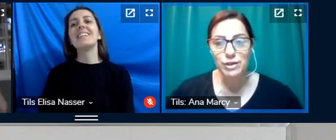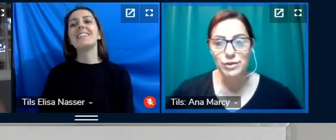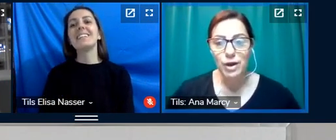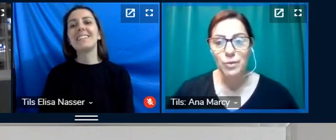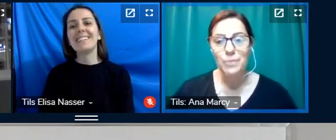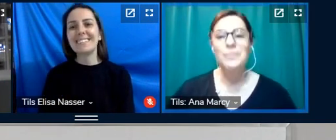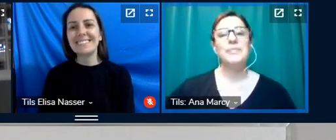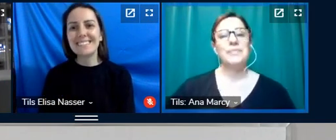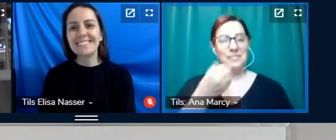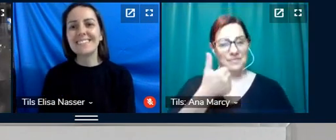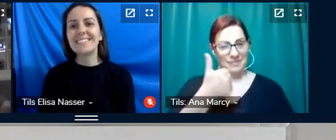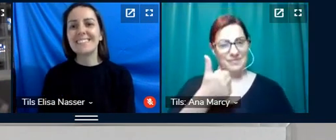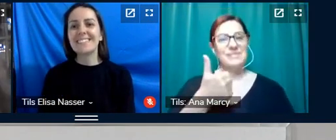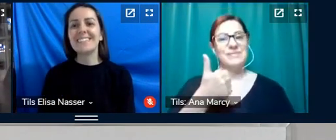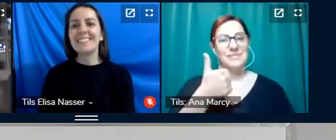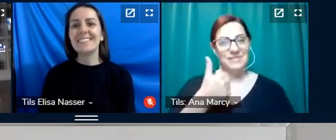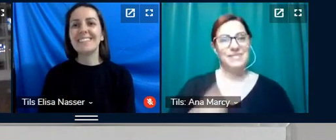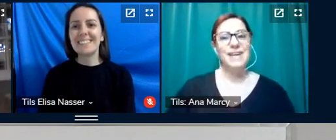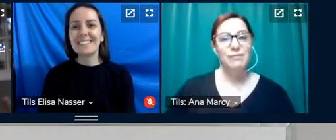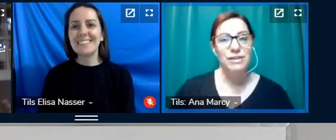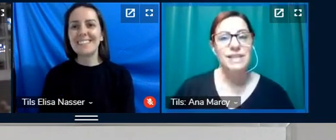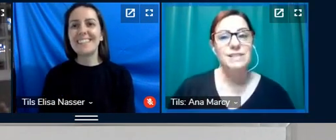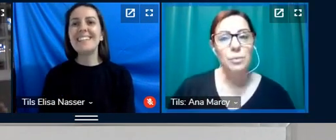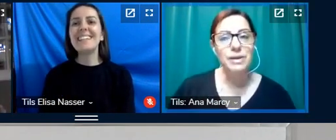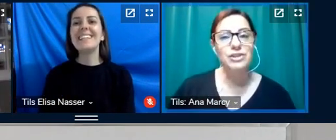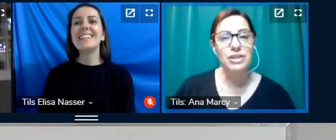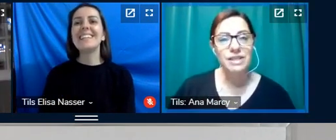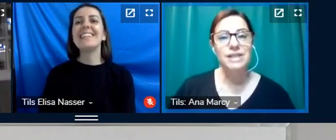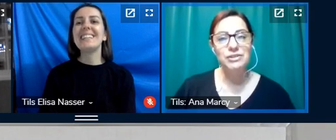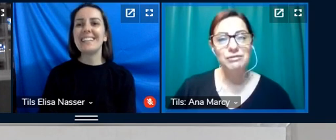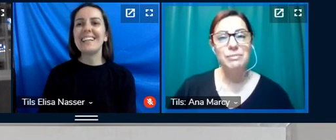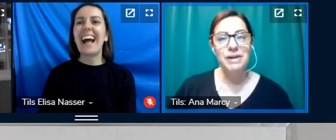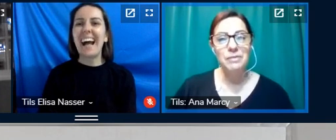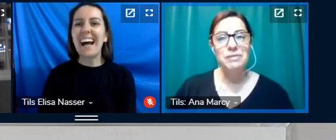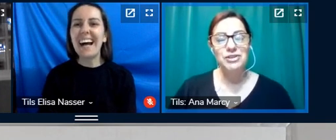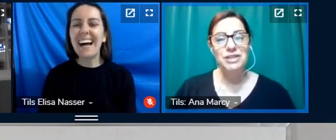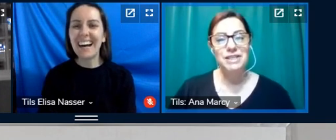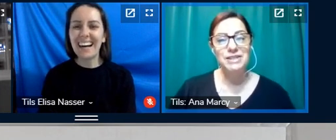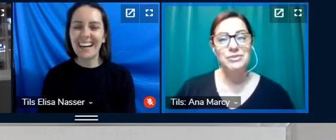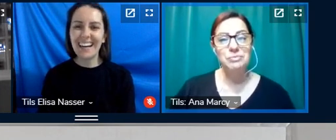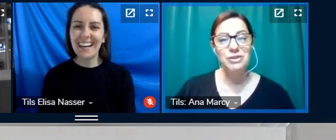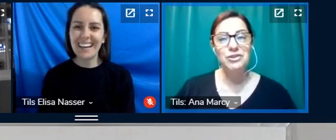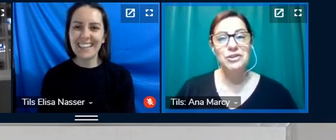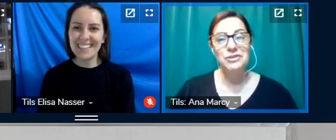Ah, eu entendi, que vai pescar. Ô, traz um peixe aí para nós.